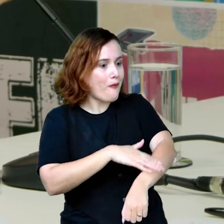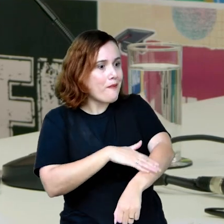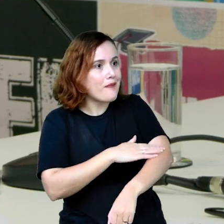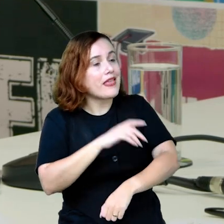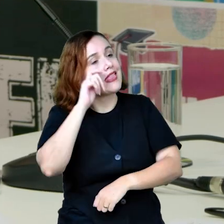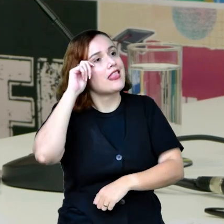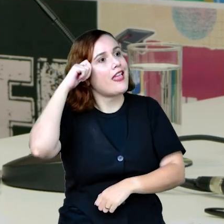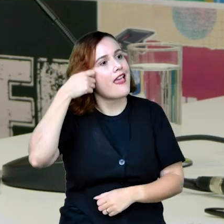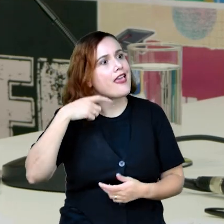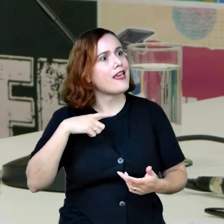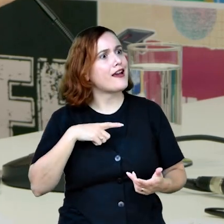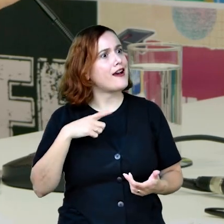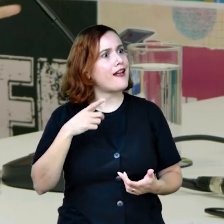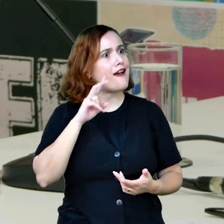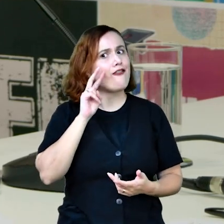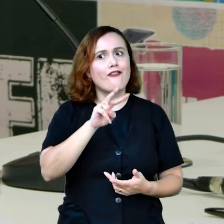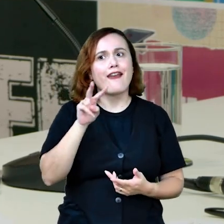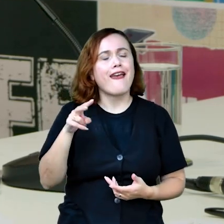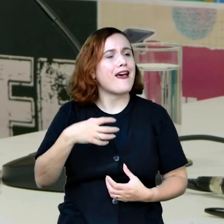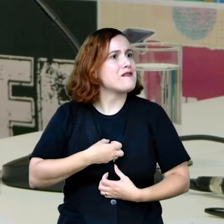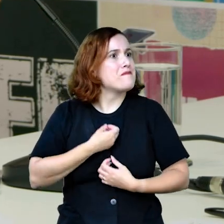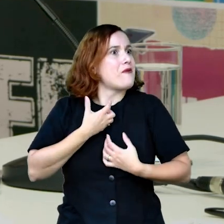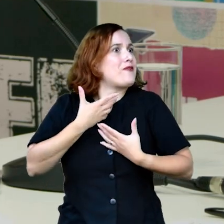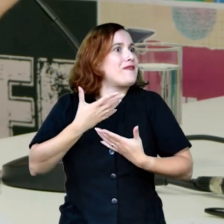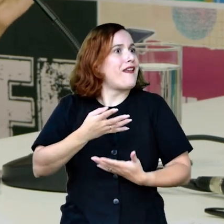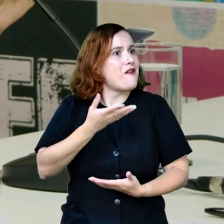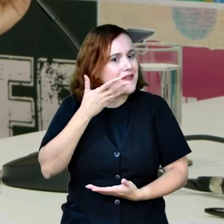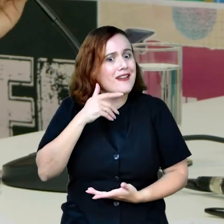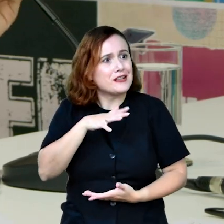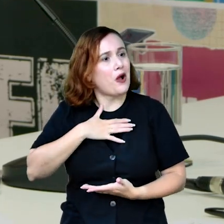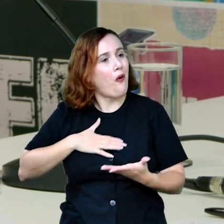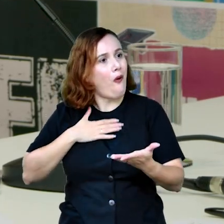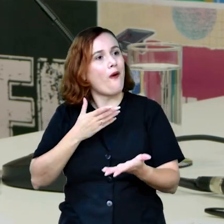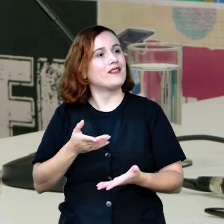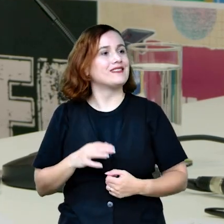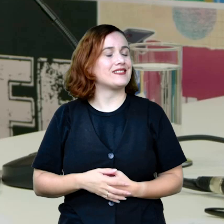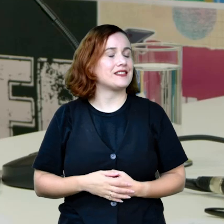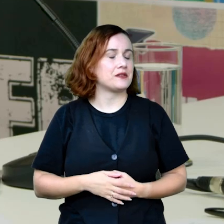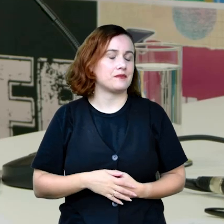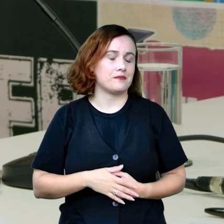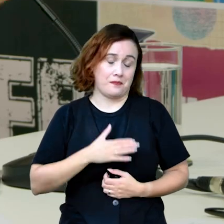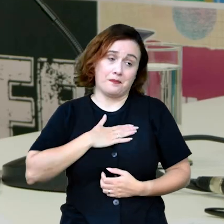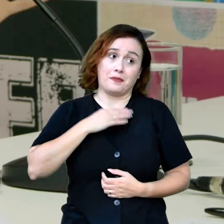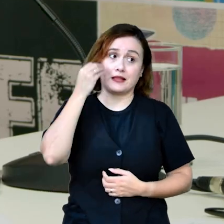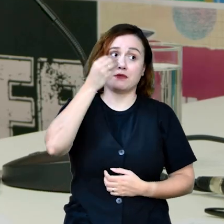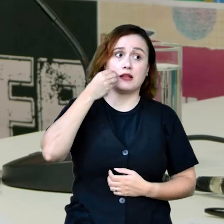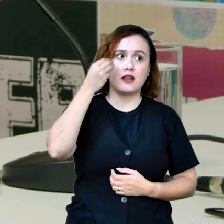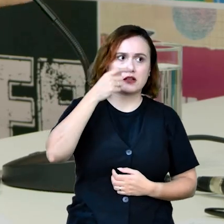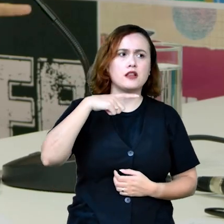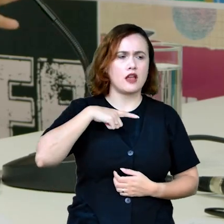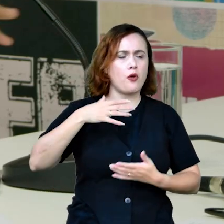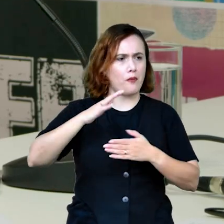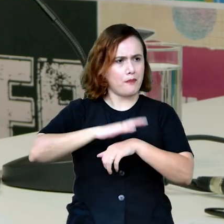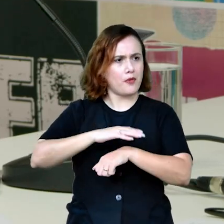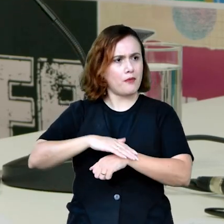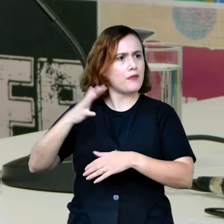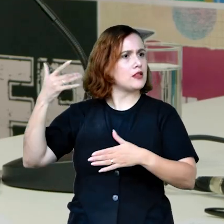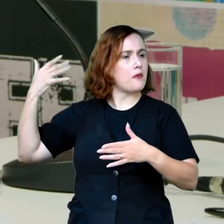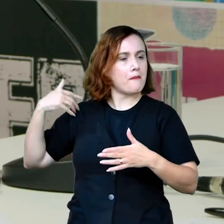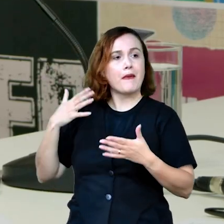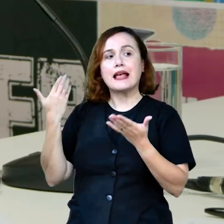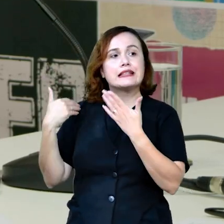Eu vivi meio que da transição de não ter personalidades negras nos comerciais, não